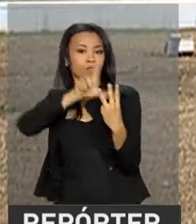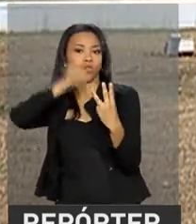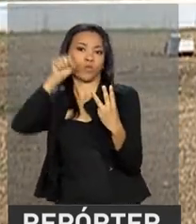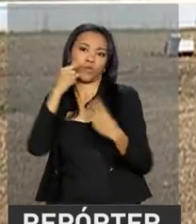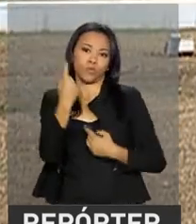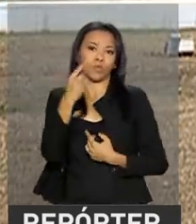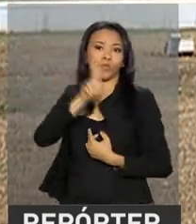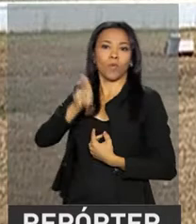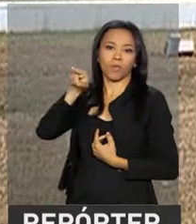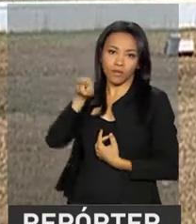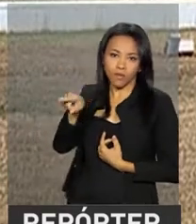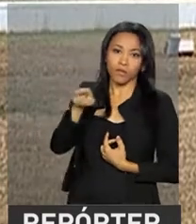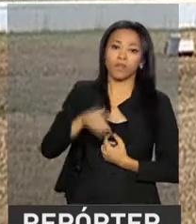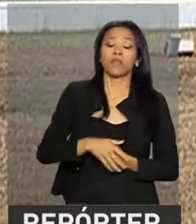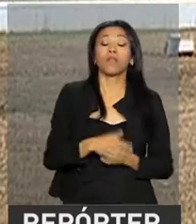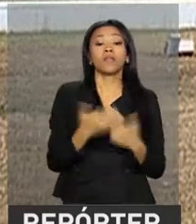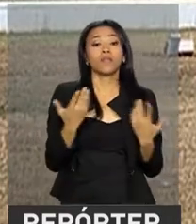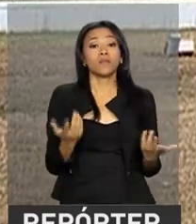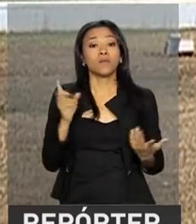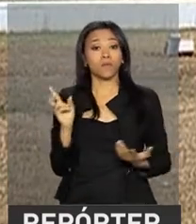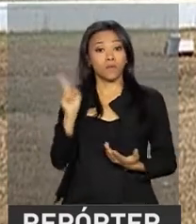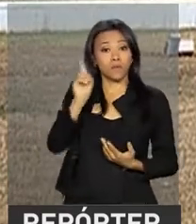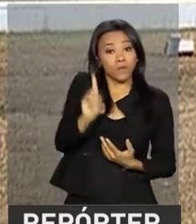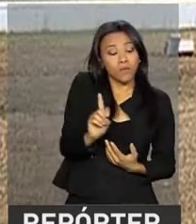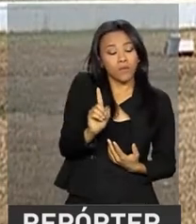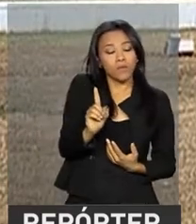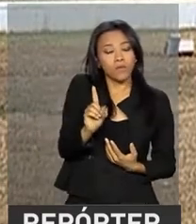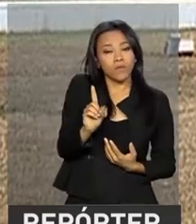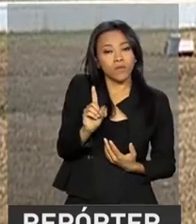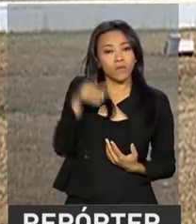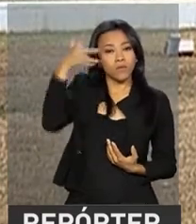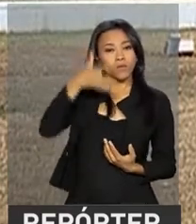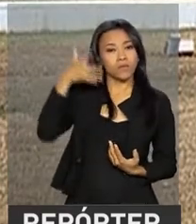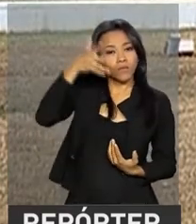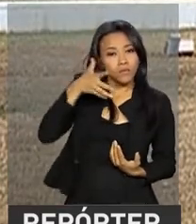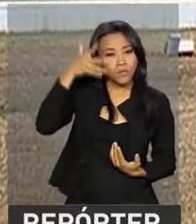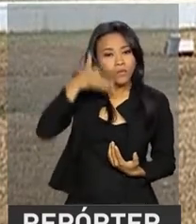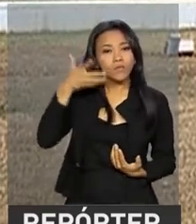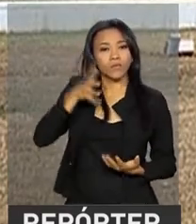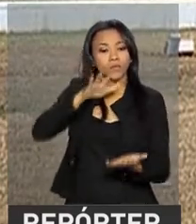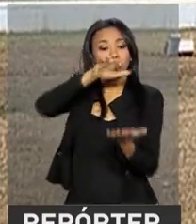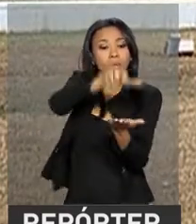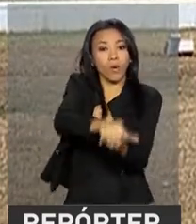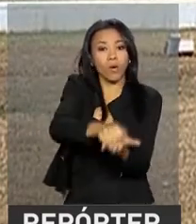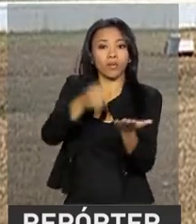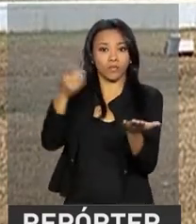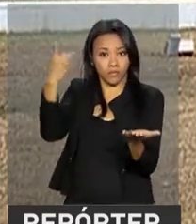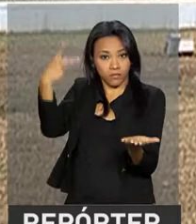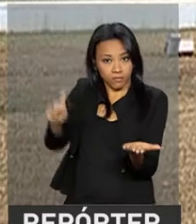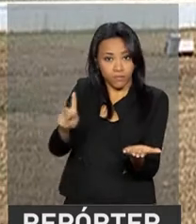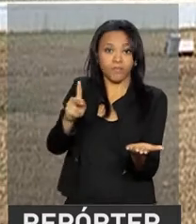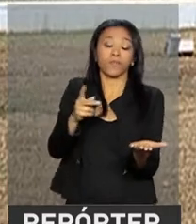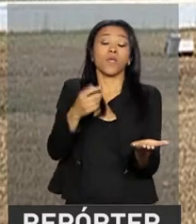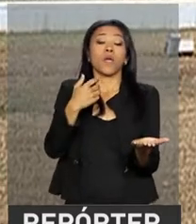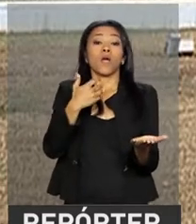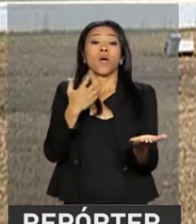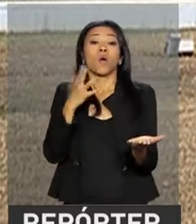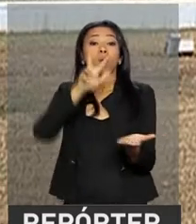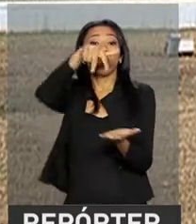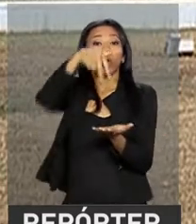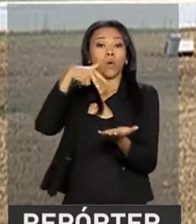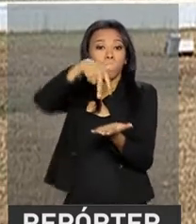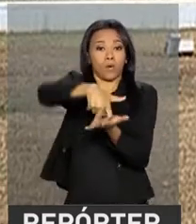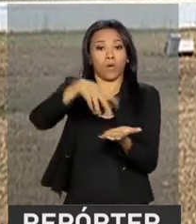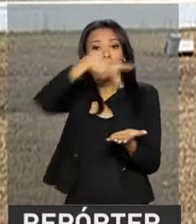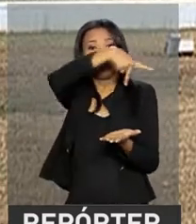Bom, no discurso da cerimônia, no discurso de posse, o presidente Michel Temer voltou a